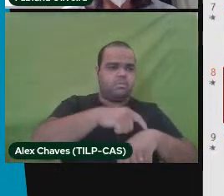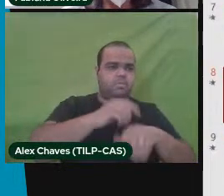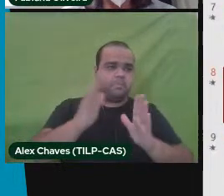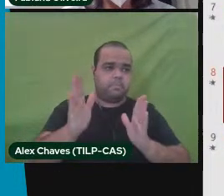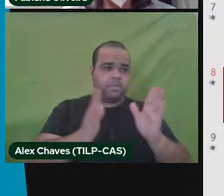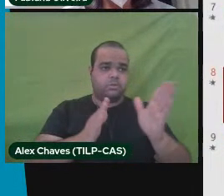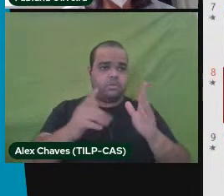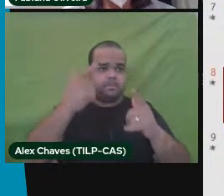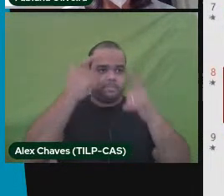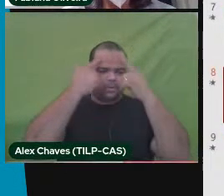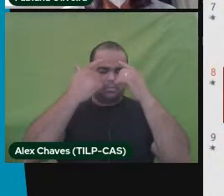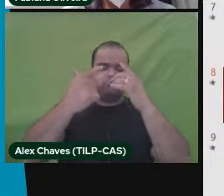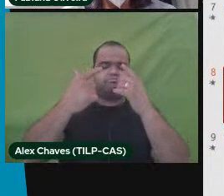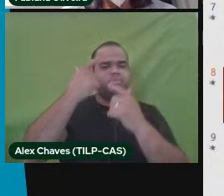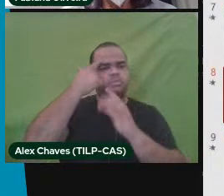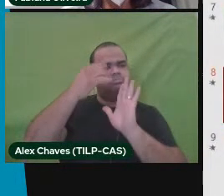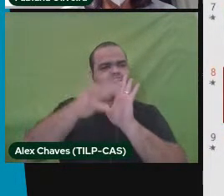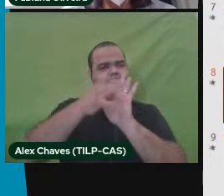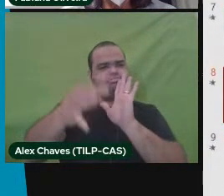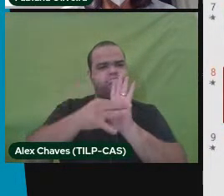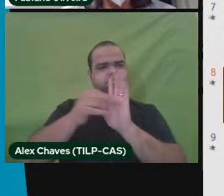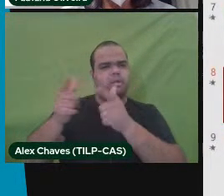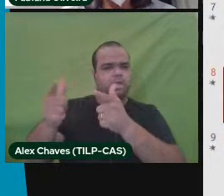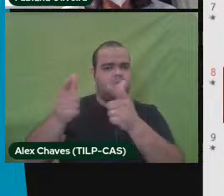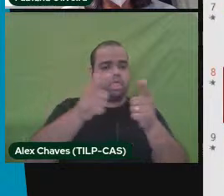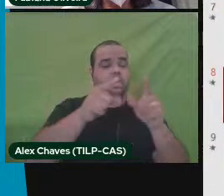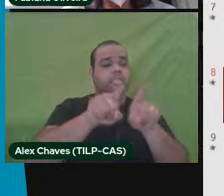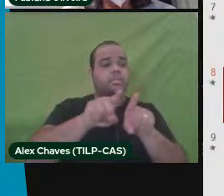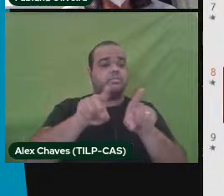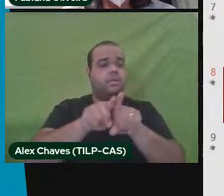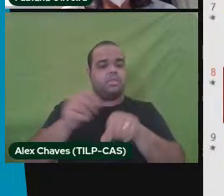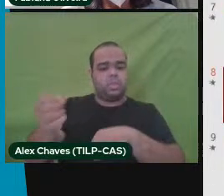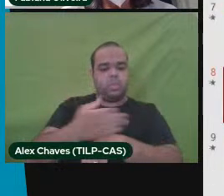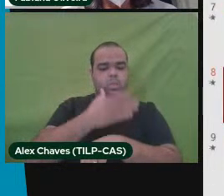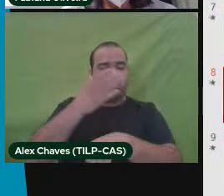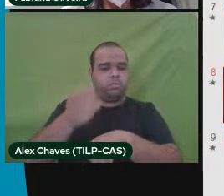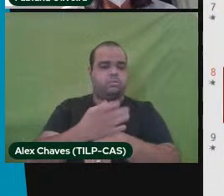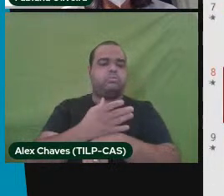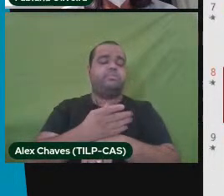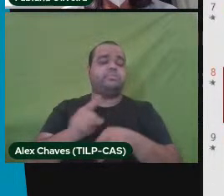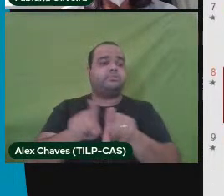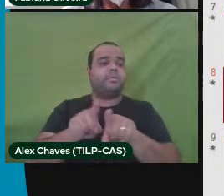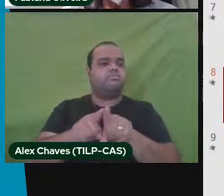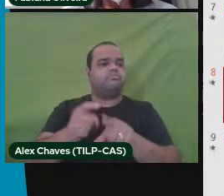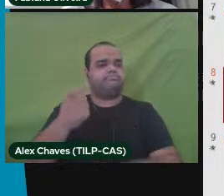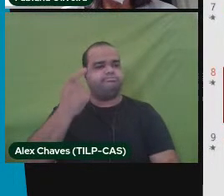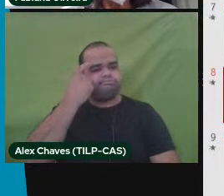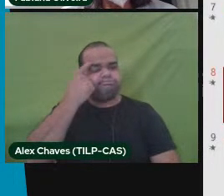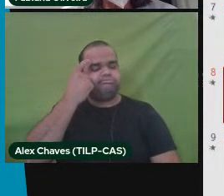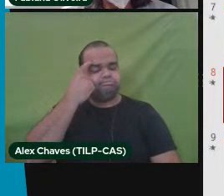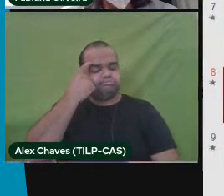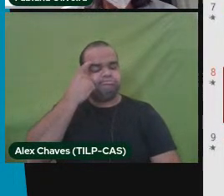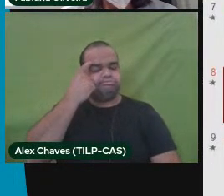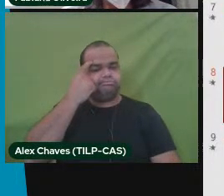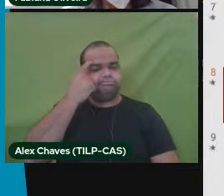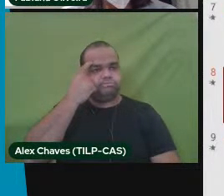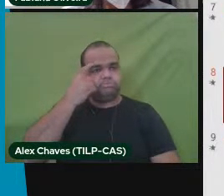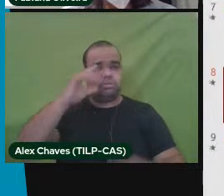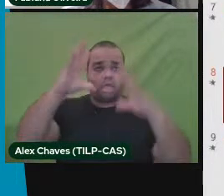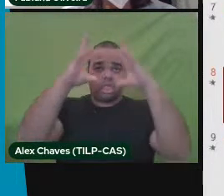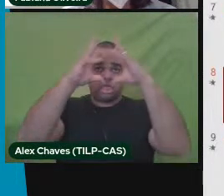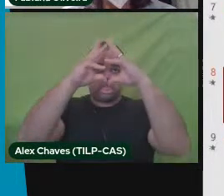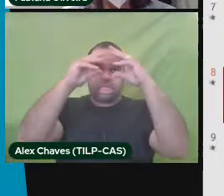do pensamento crítico, do pensamento inovador e também do pensamento